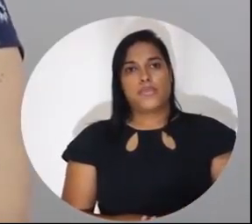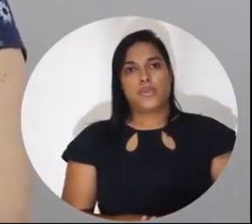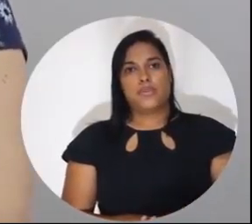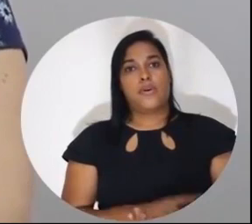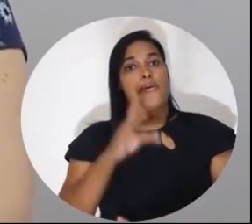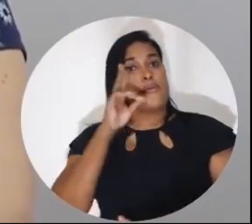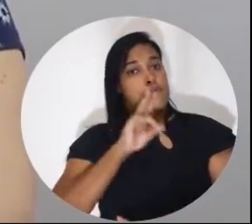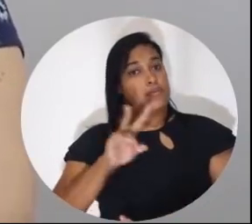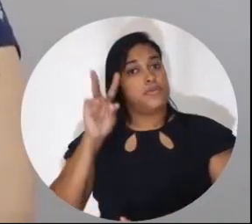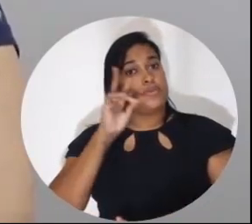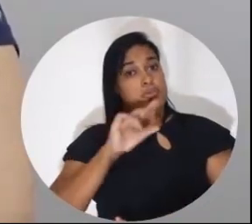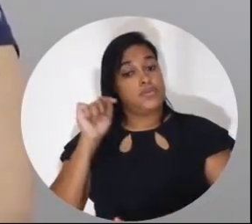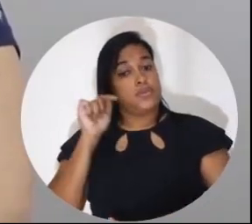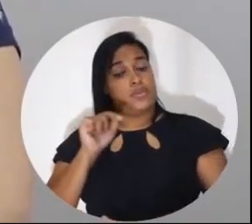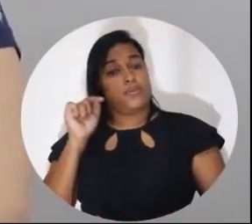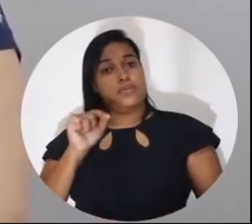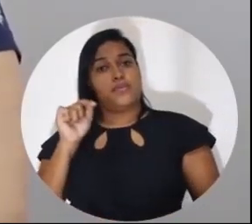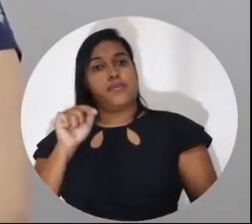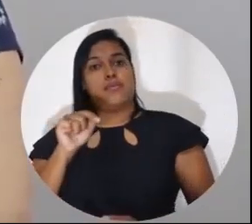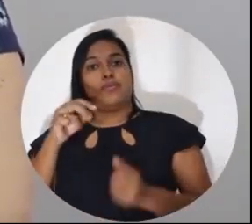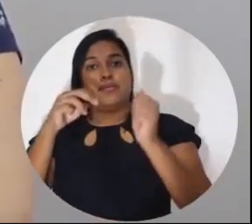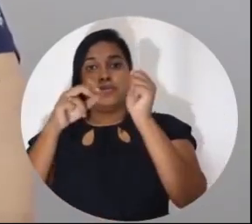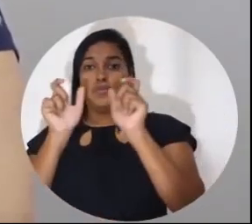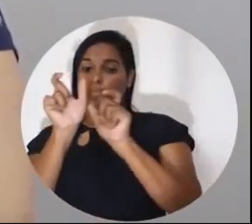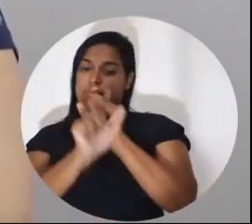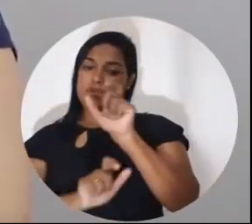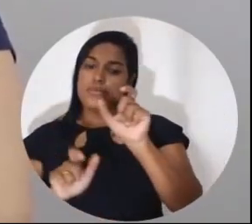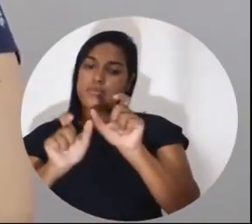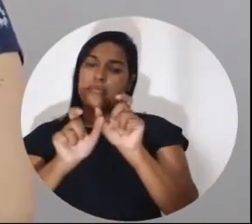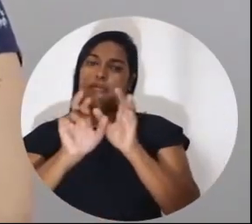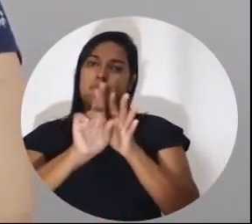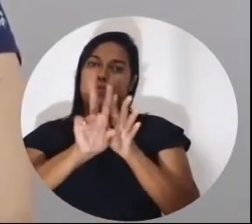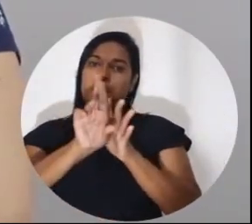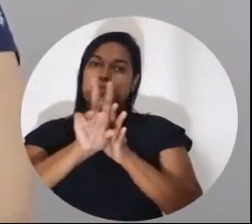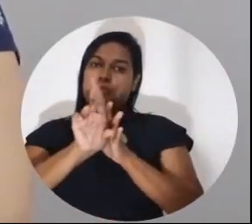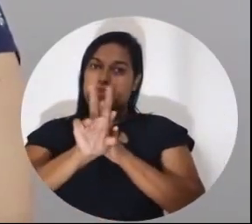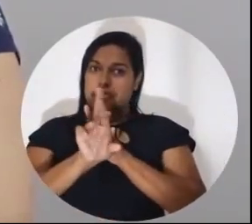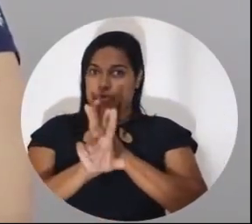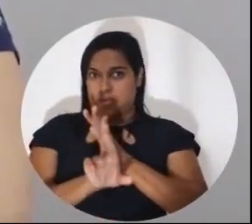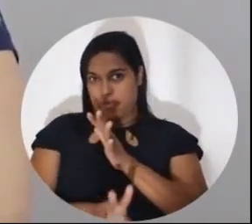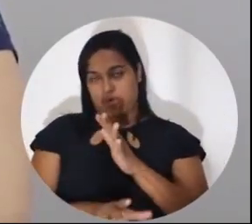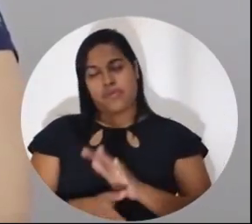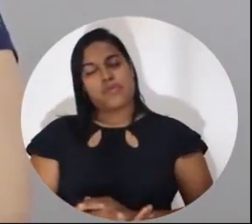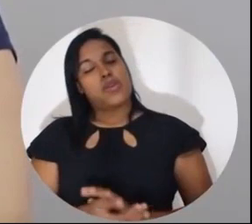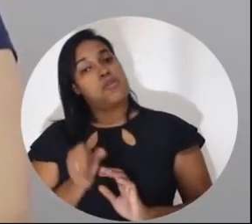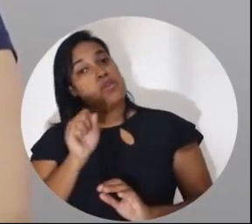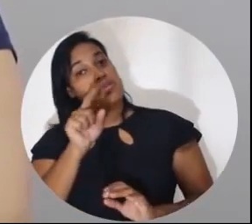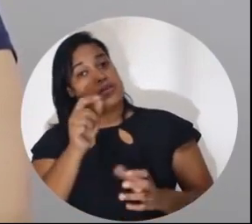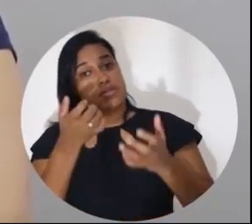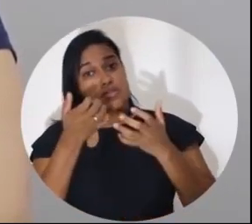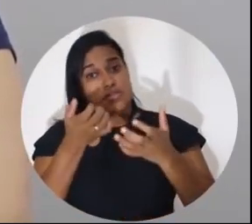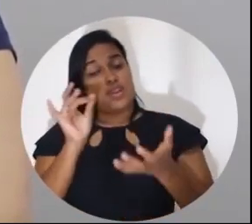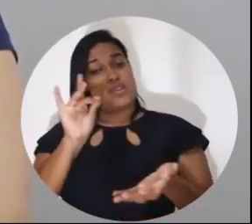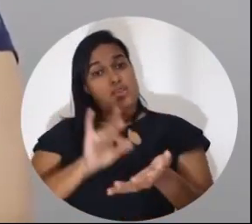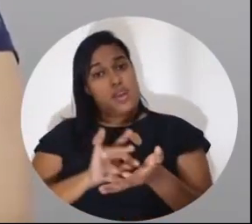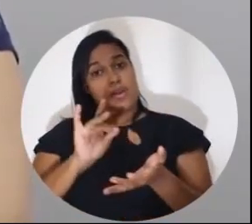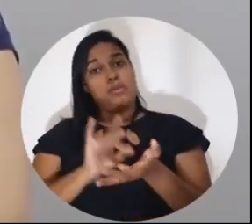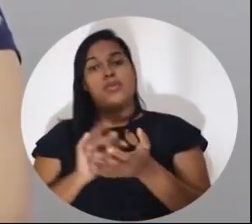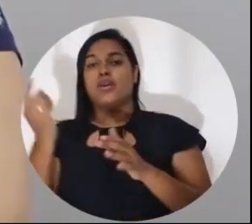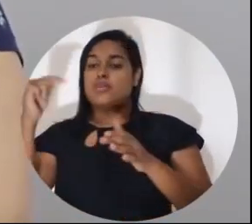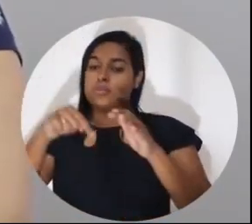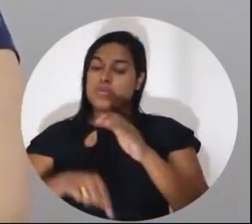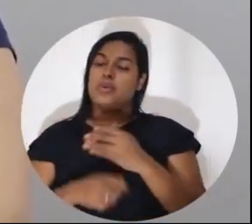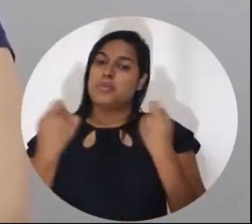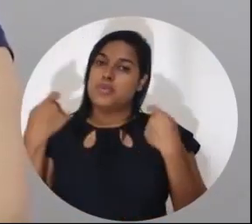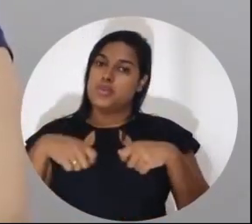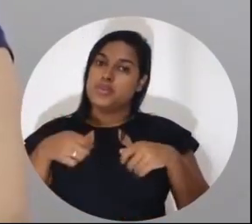só, essas siglas, como eu falei, são diversas siglas no balanço de pagamento. Se vocês quiserem realmente se aprofundar,